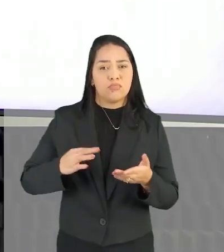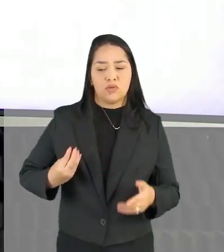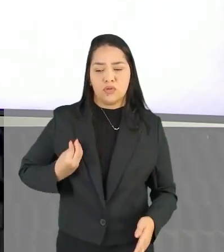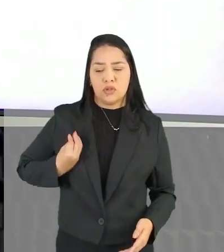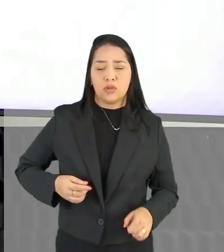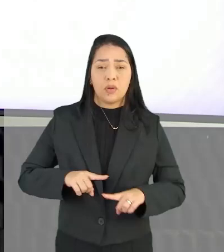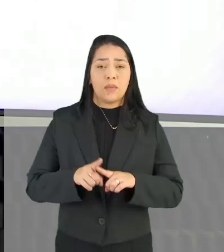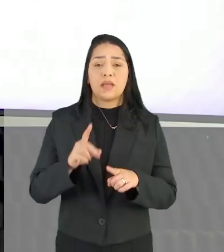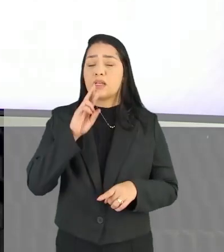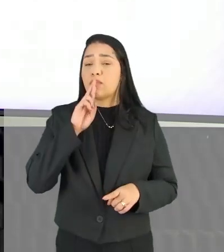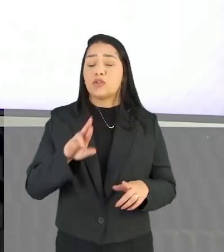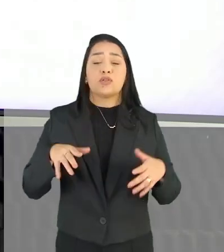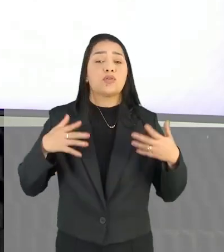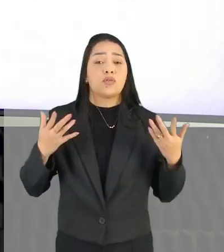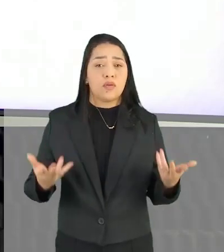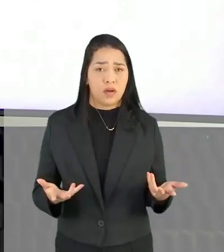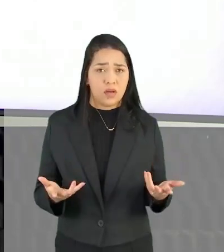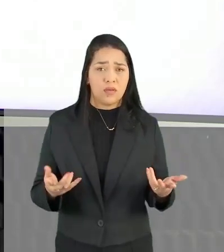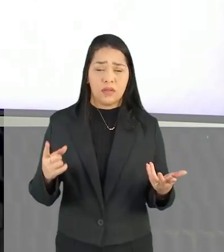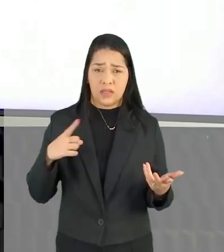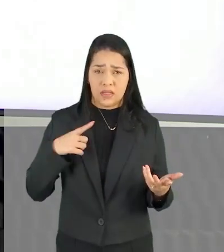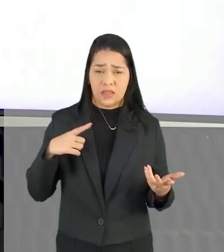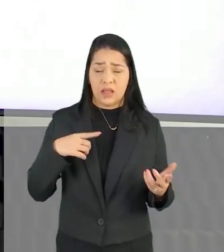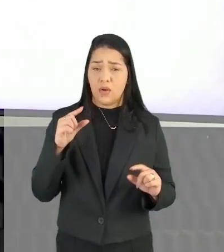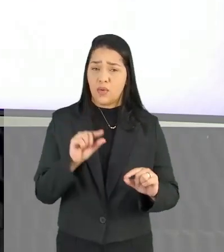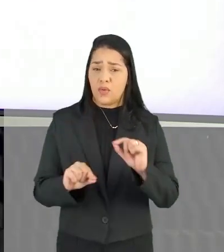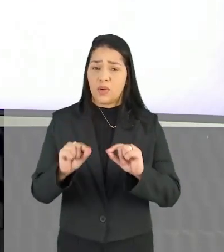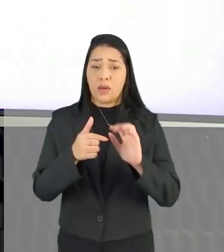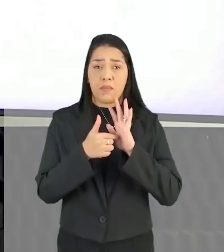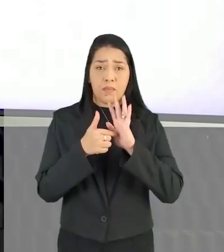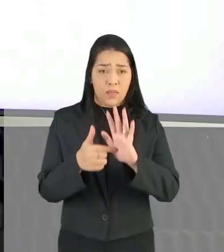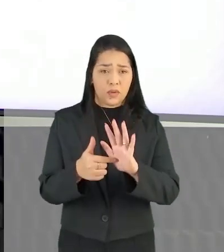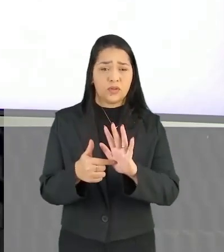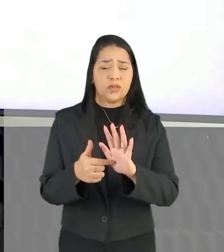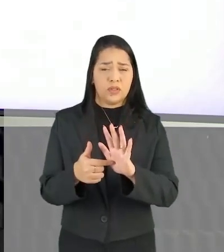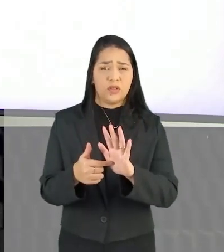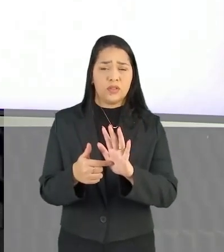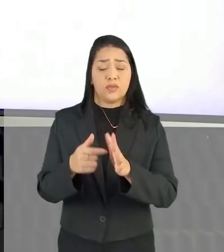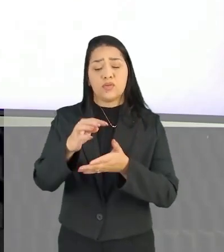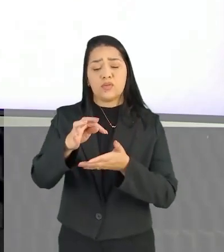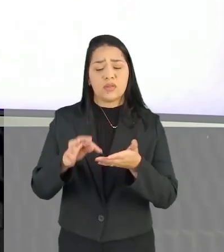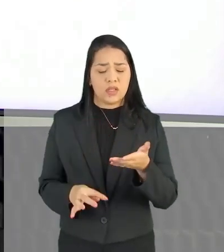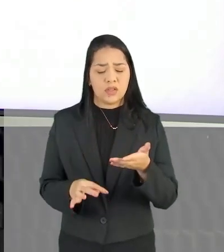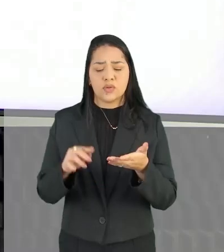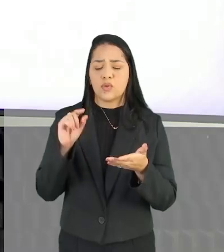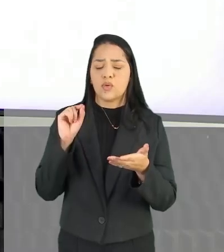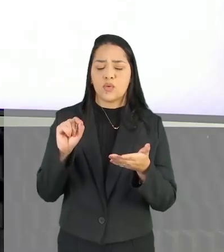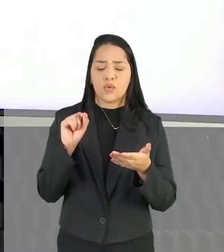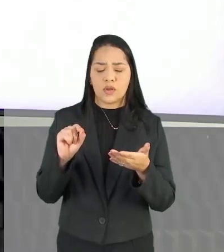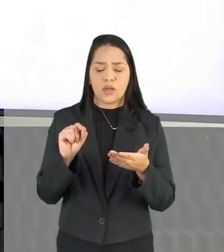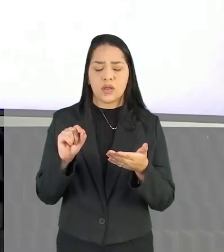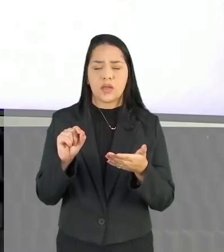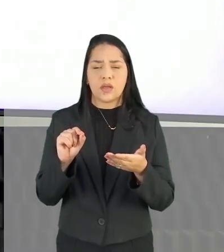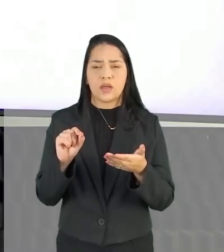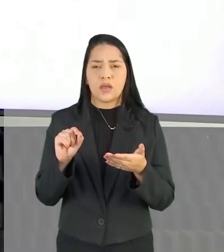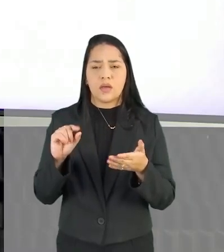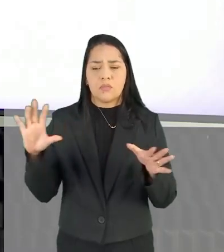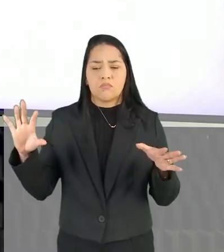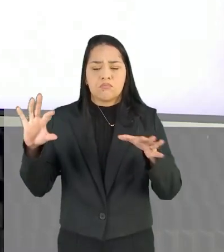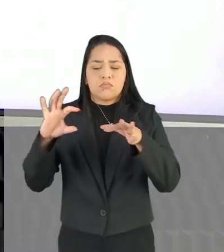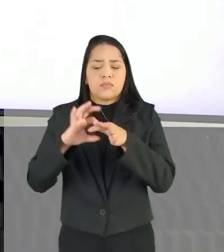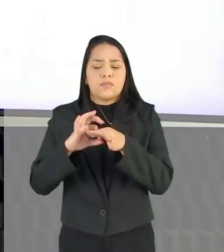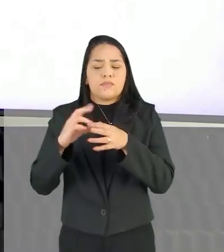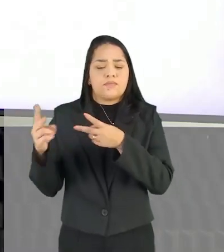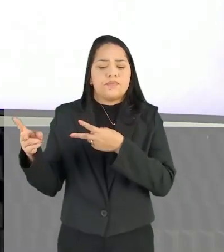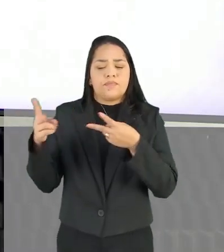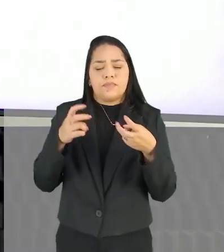vai ser o nosso gabarito? É uma alternativa que vai estar mostrando, sinalizando no texto uma interlocução que a gente